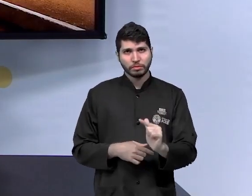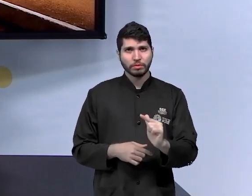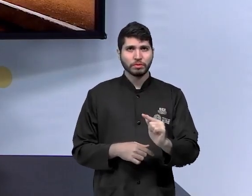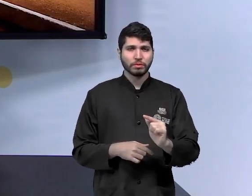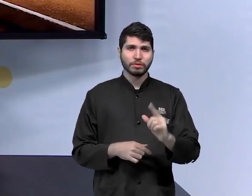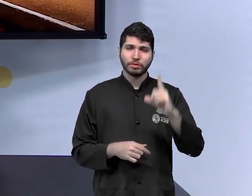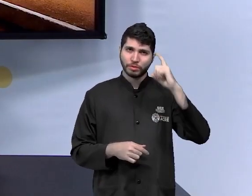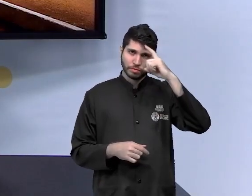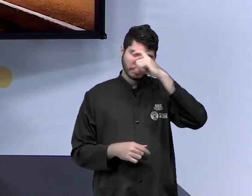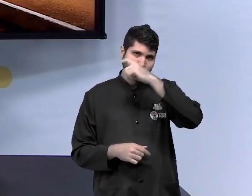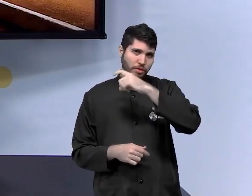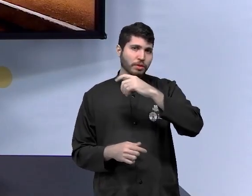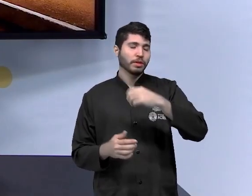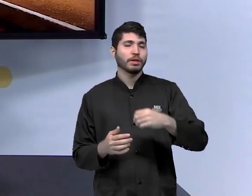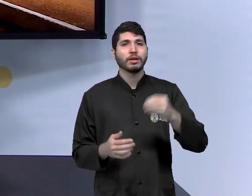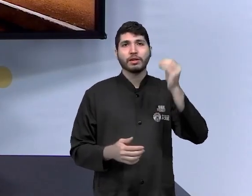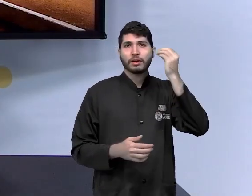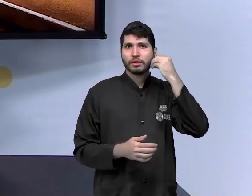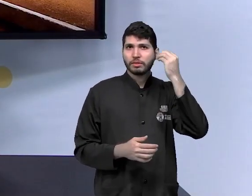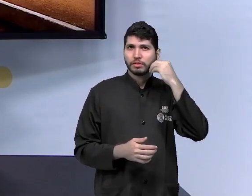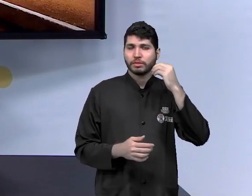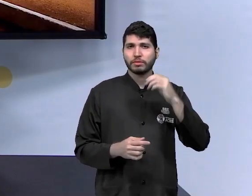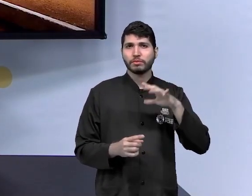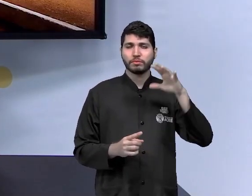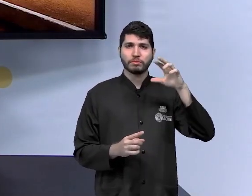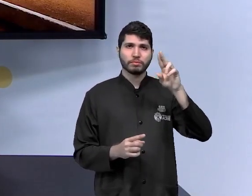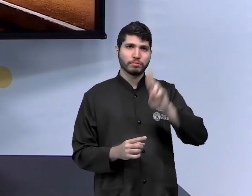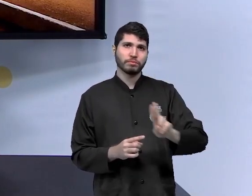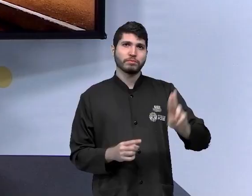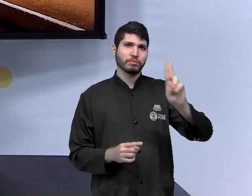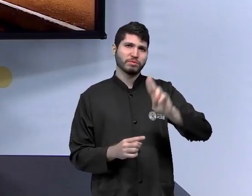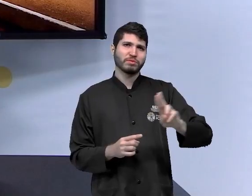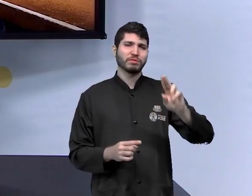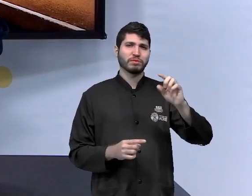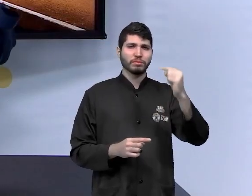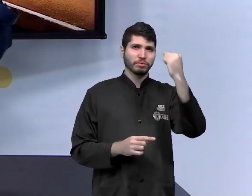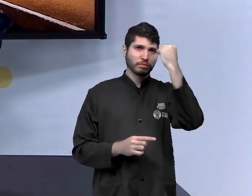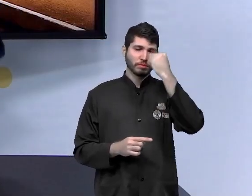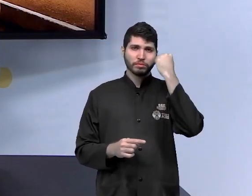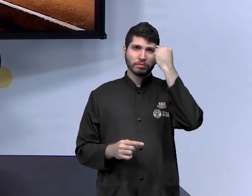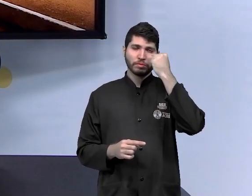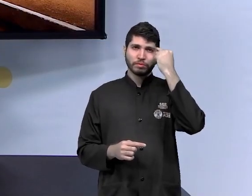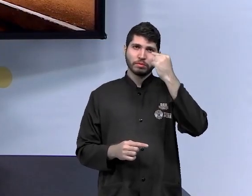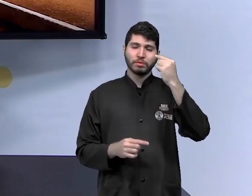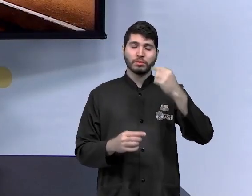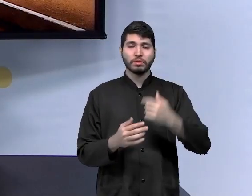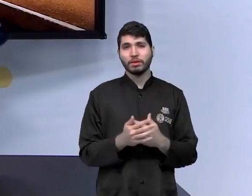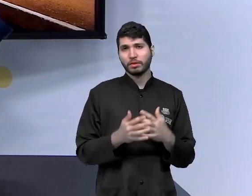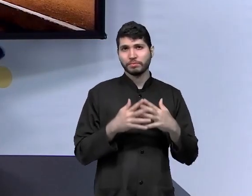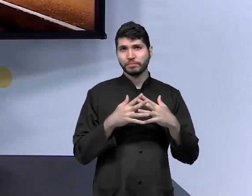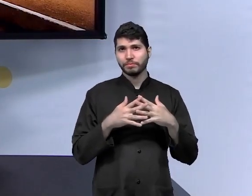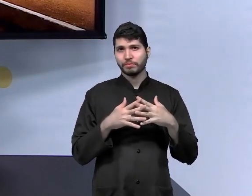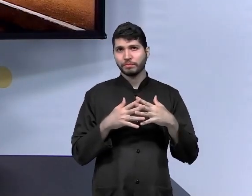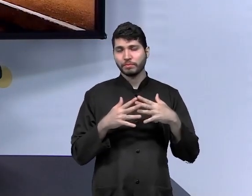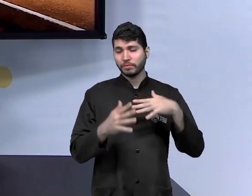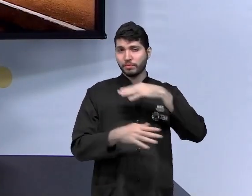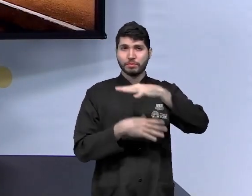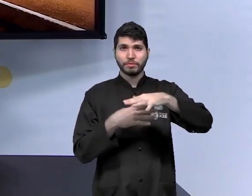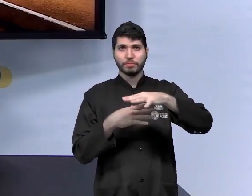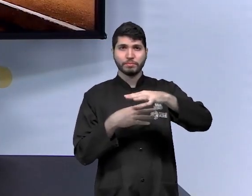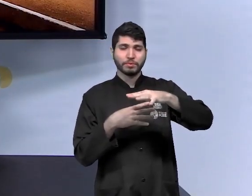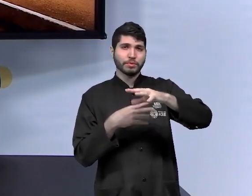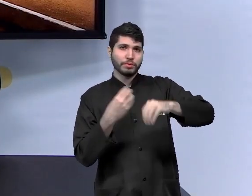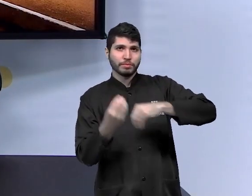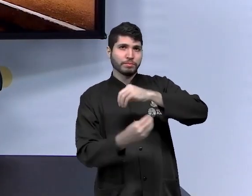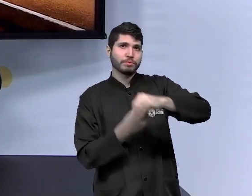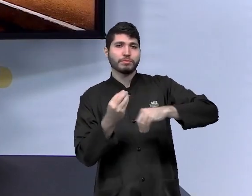do espanhol, acaba que prejudica mais... Prejudica não, né? Acaba que ocorre com mais frequência do lado brasileiro, com